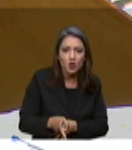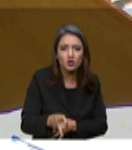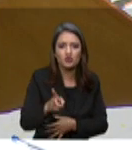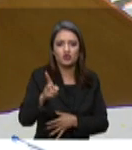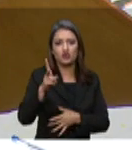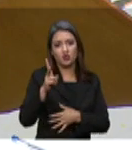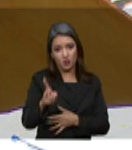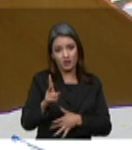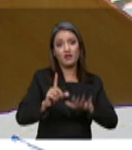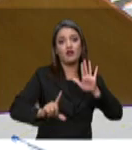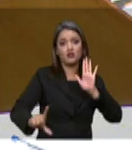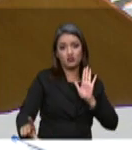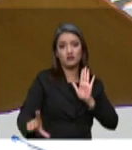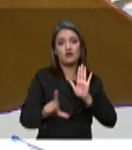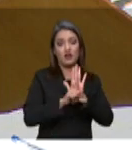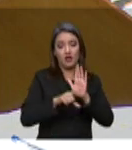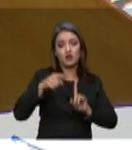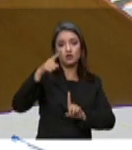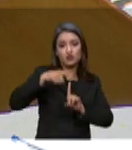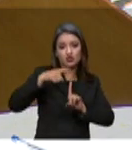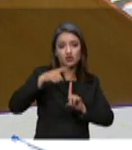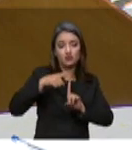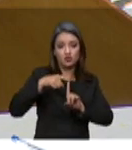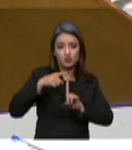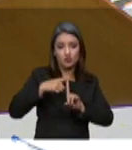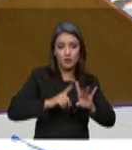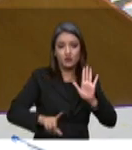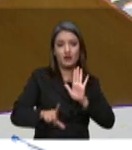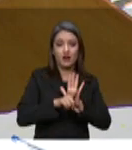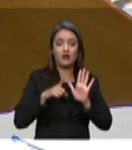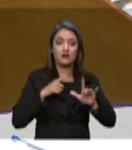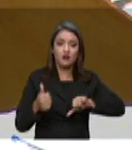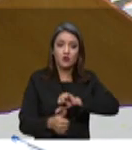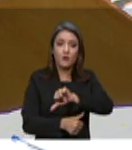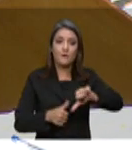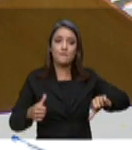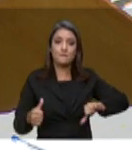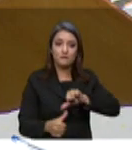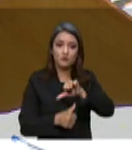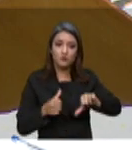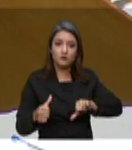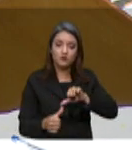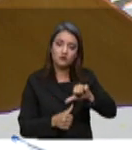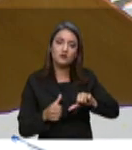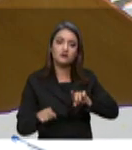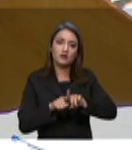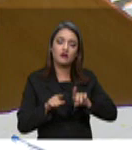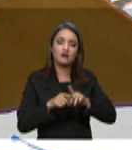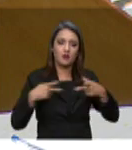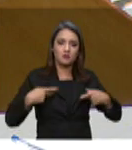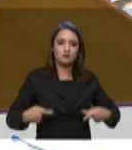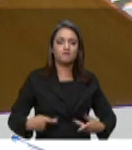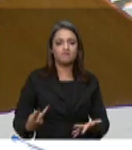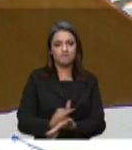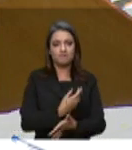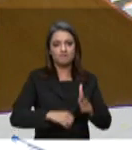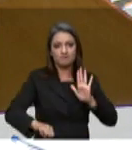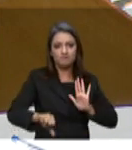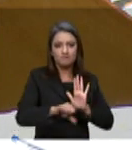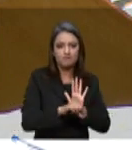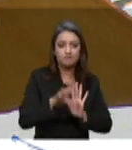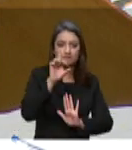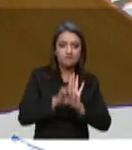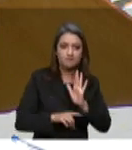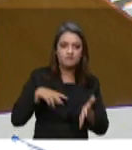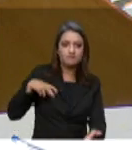normativa ou dar continuidade típico-normativa operando-se a alteração geográfica ou topográfica da conduta ilícita em direito penal